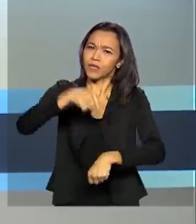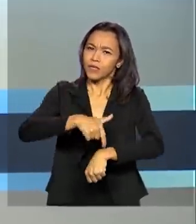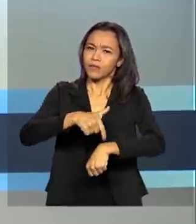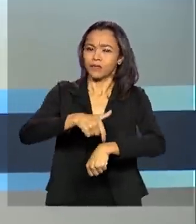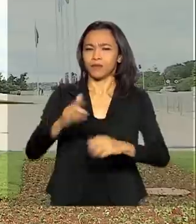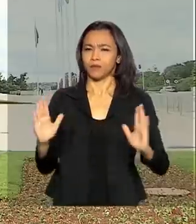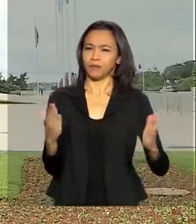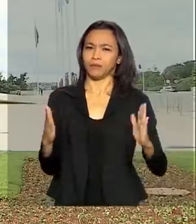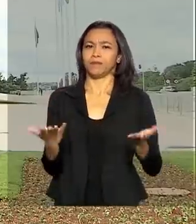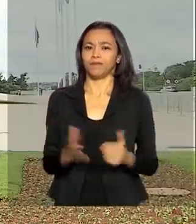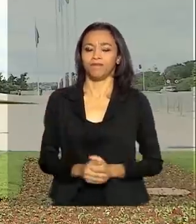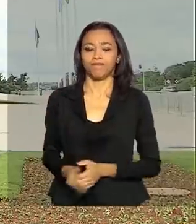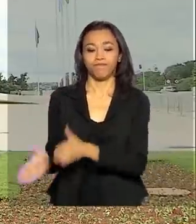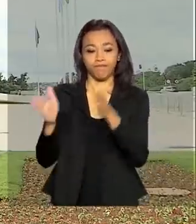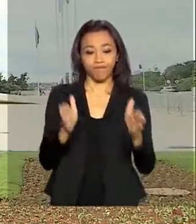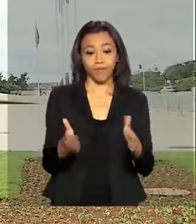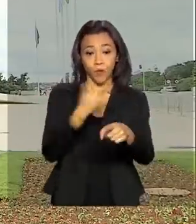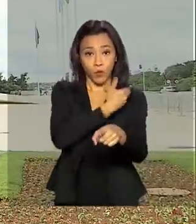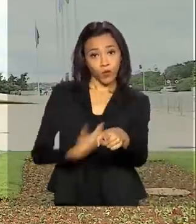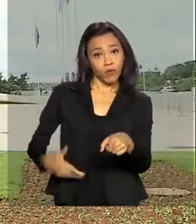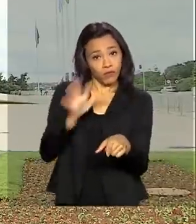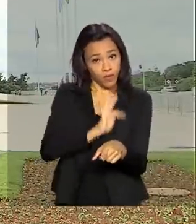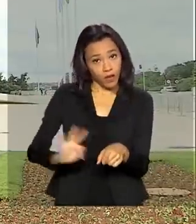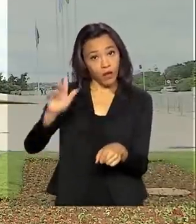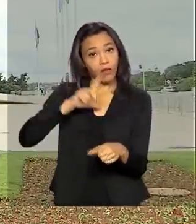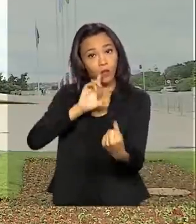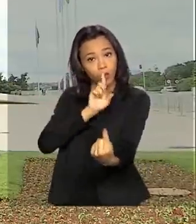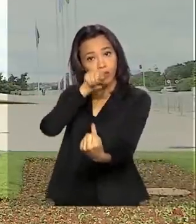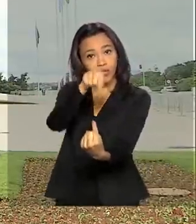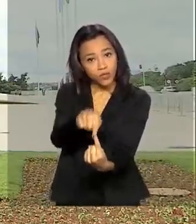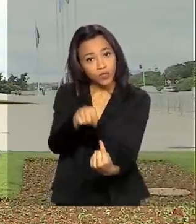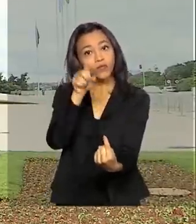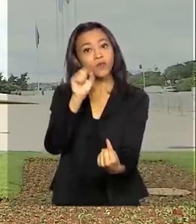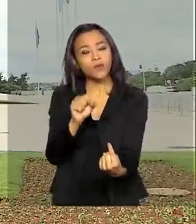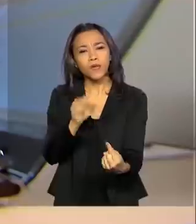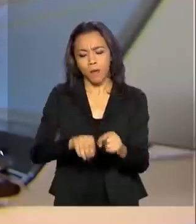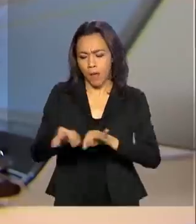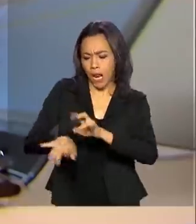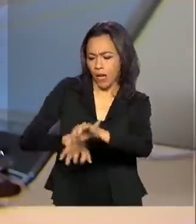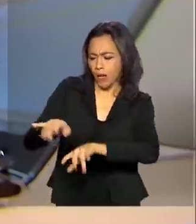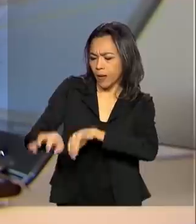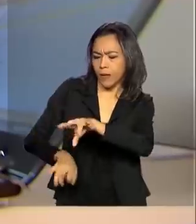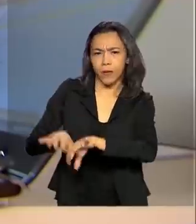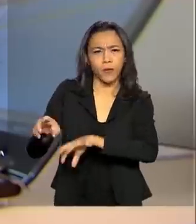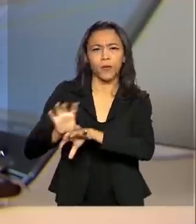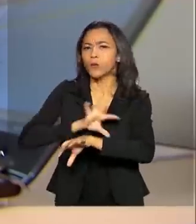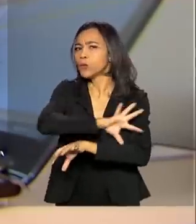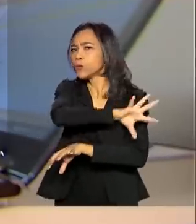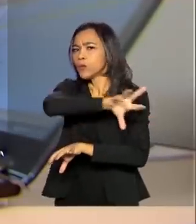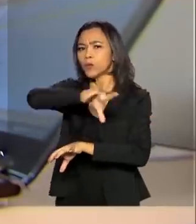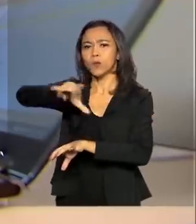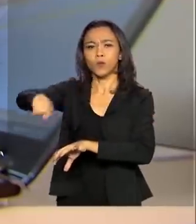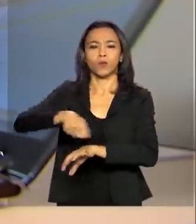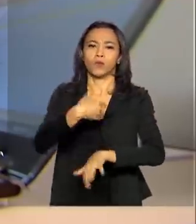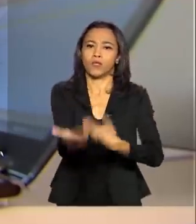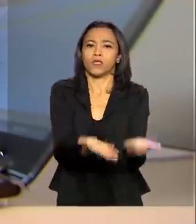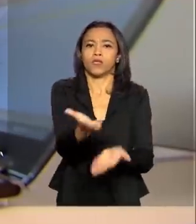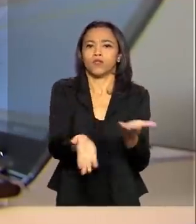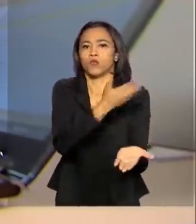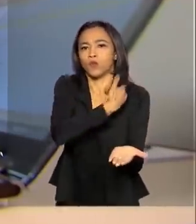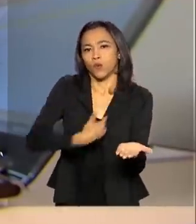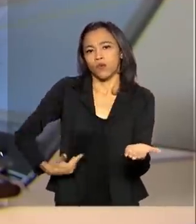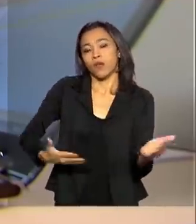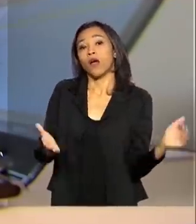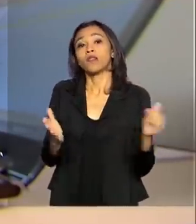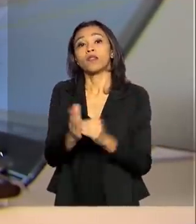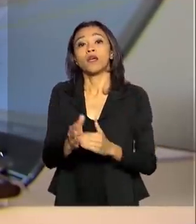O governo federal tem como meta completar a digitalização de todos os serviços públicos até 2022.